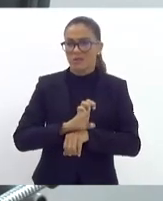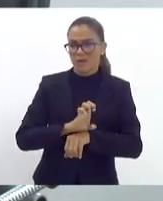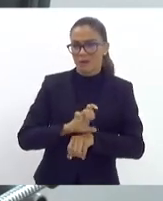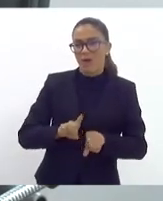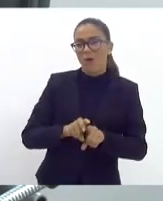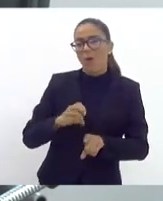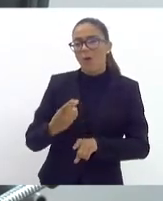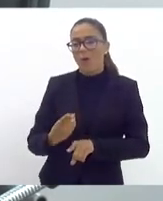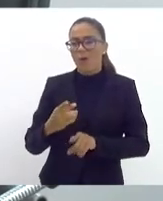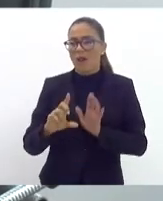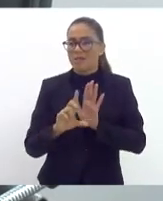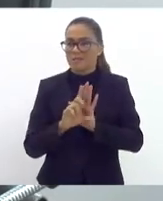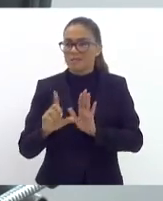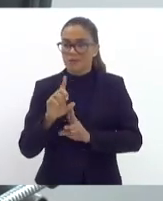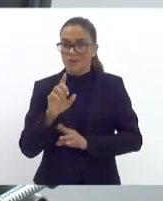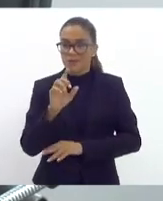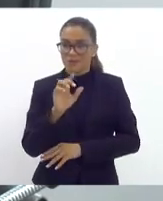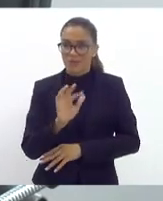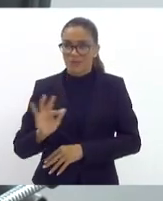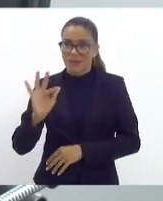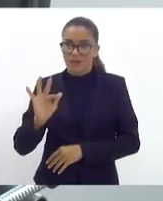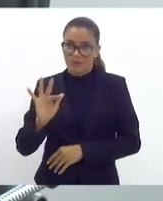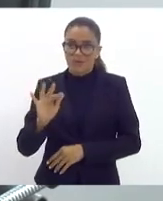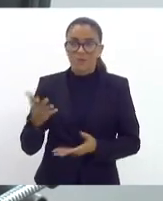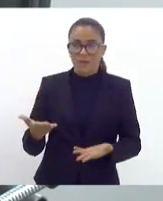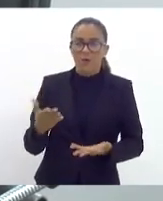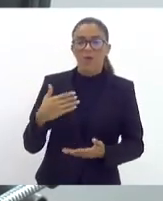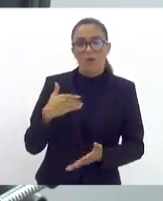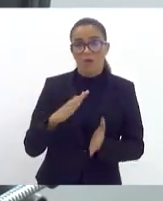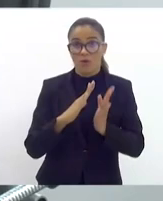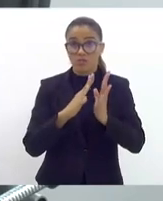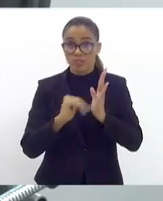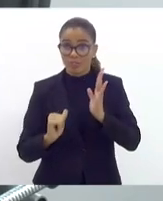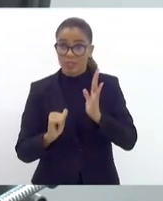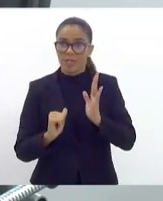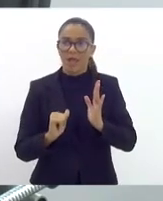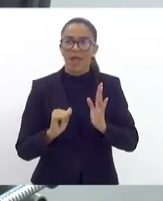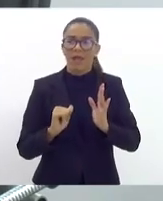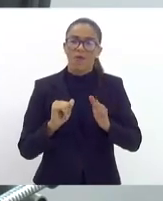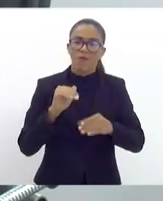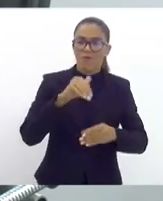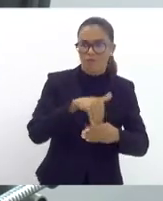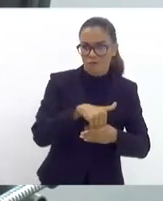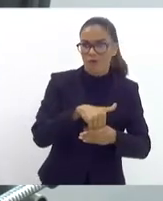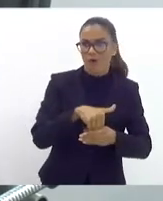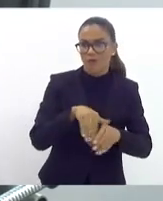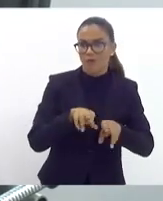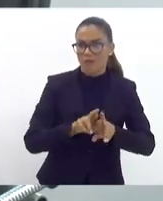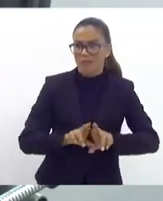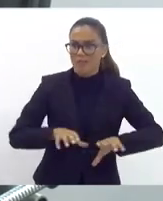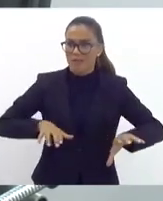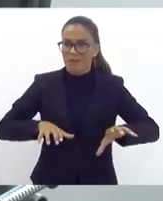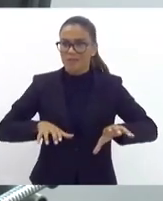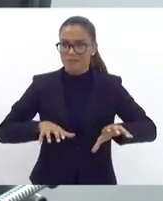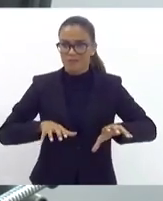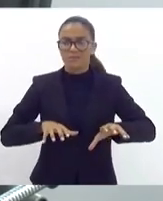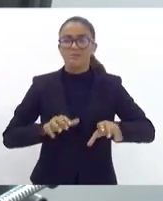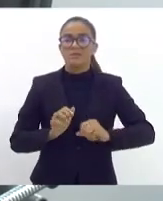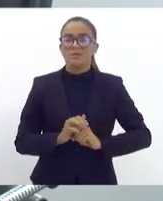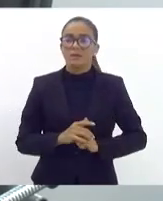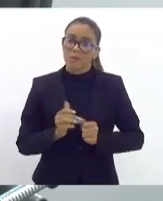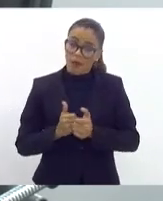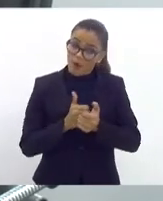próprio legislador Federal mas assiste razão Deputado Serafim então eu vou retirar o voto da divergência para acompanhar o o